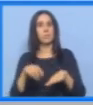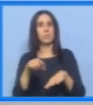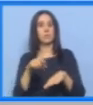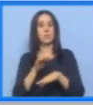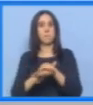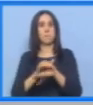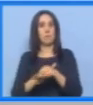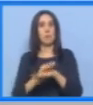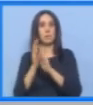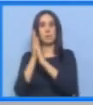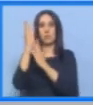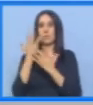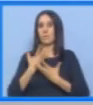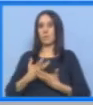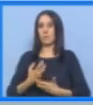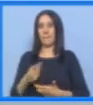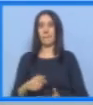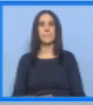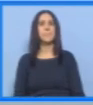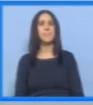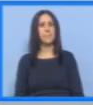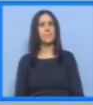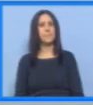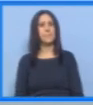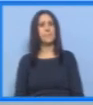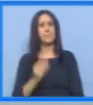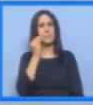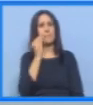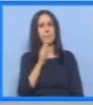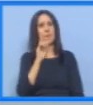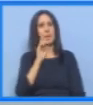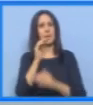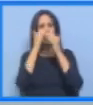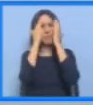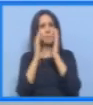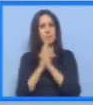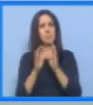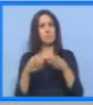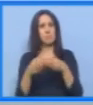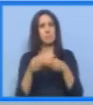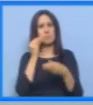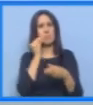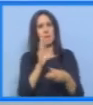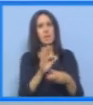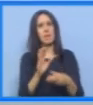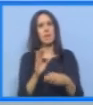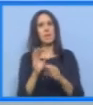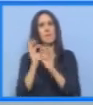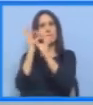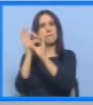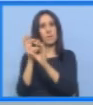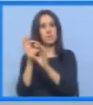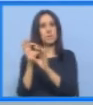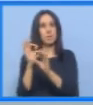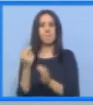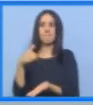pelos pecados com que Deus é ofendido. Esta dimensão muito típica das irmãs e do vosso carisma, que é a adoração, o